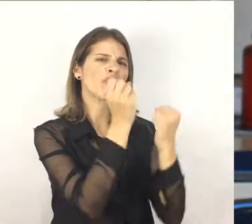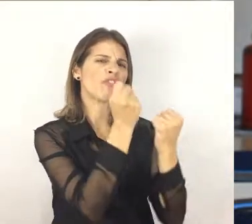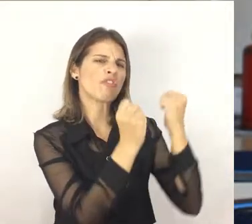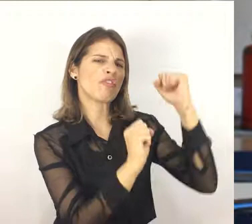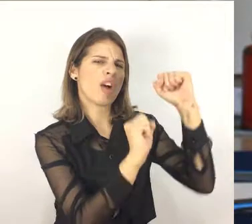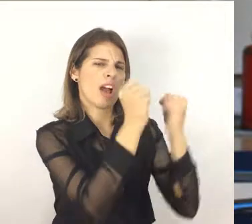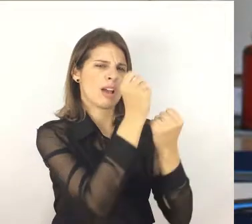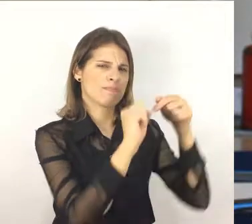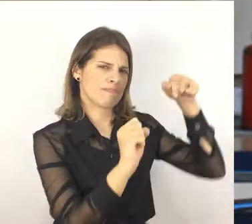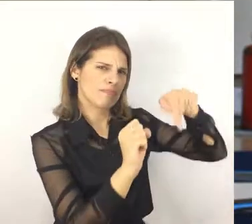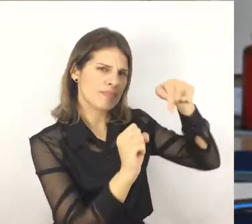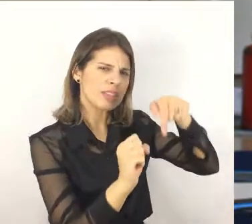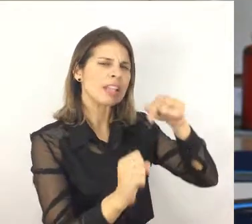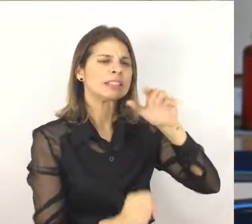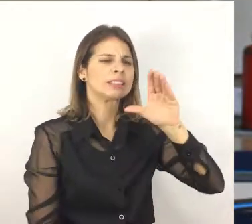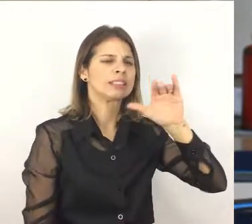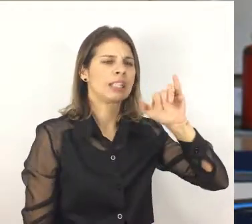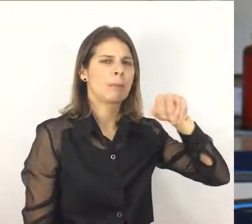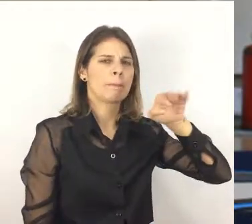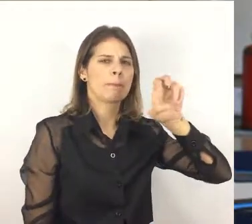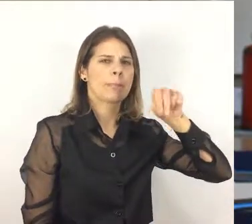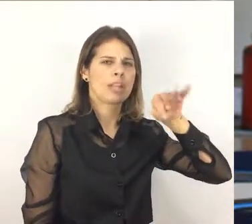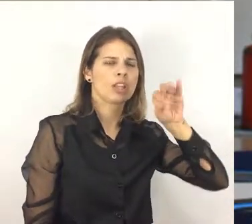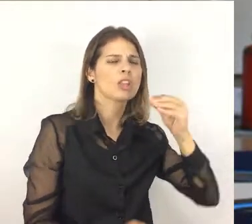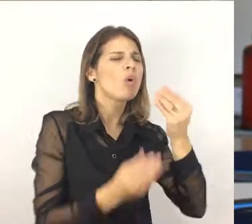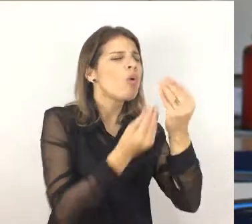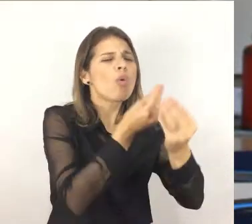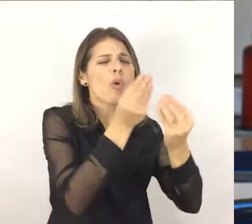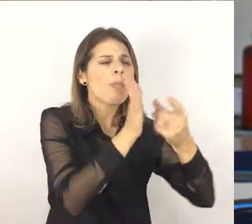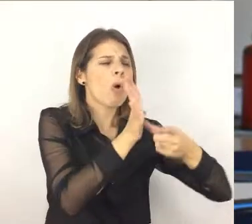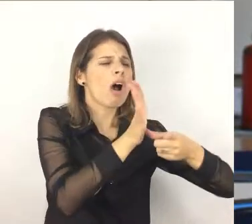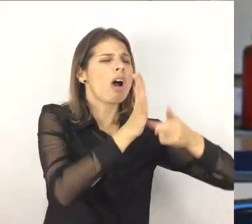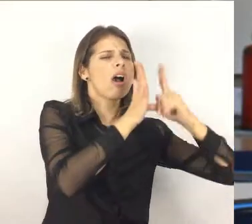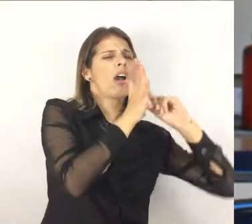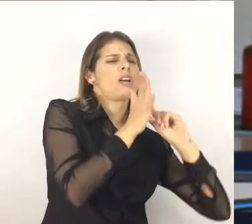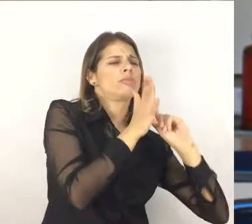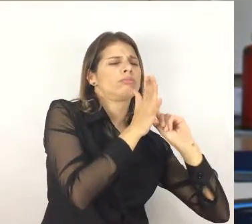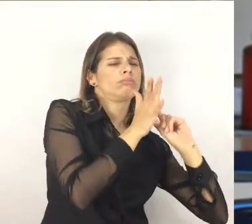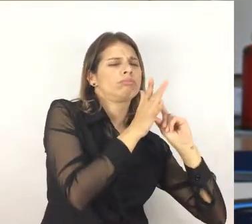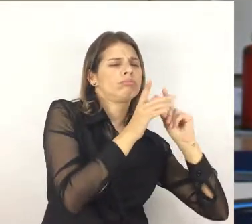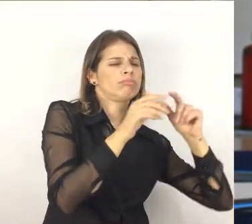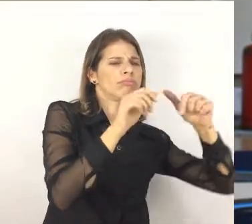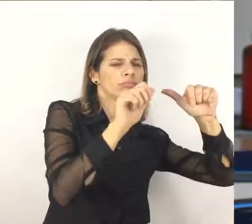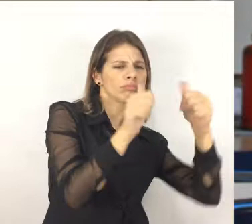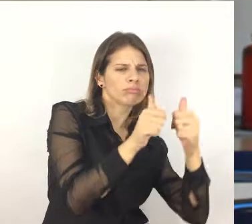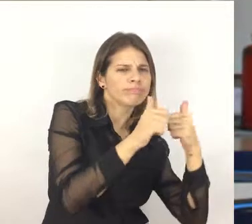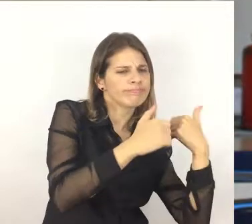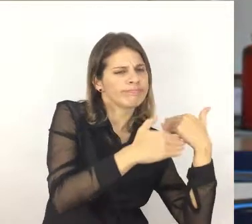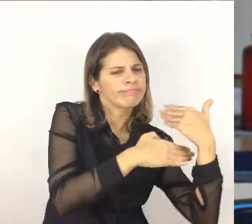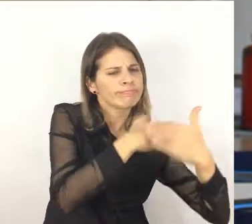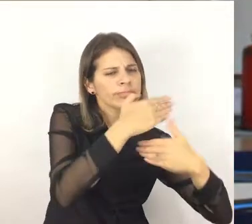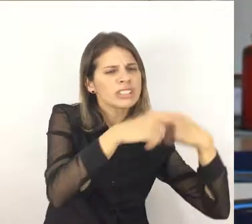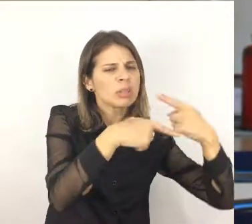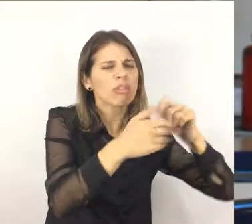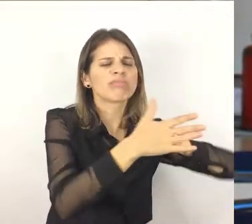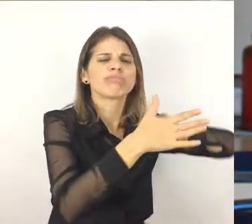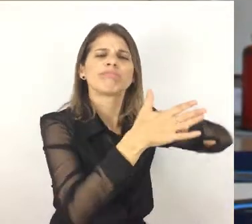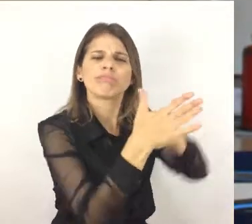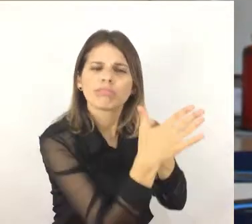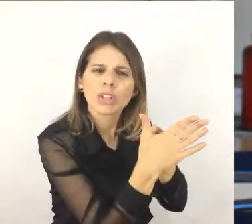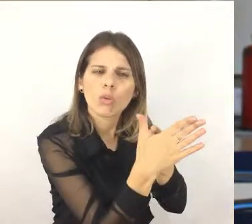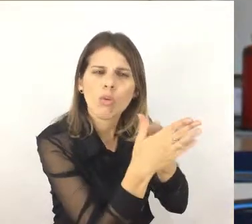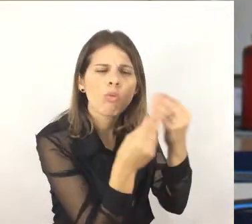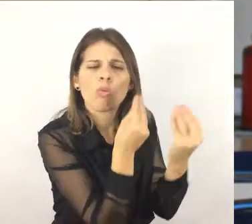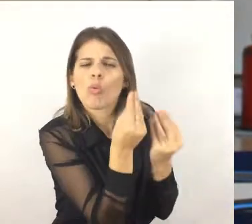como um comportamento quase antropomórfico. Eu começo então a associar a relação entre o material e a